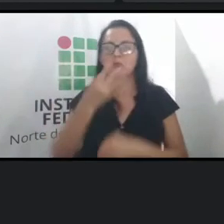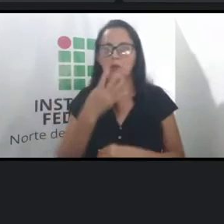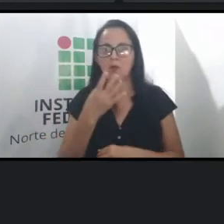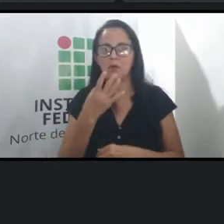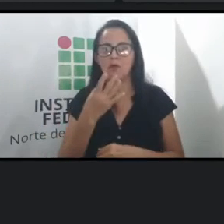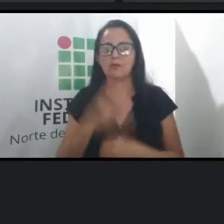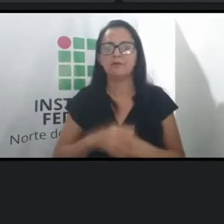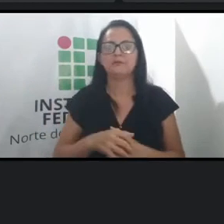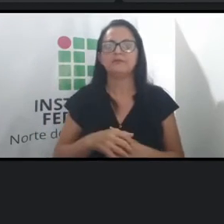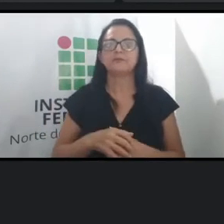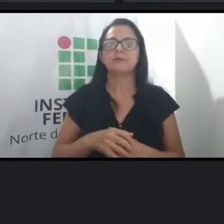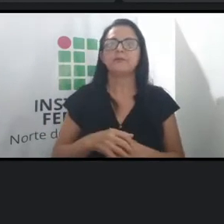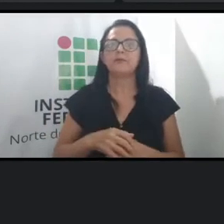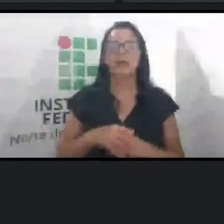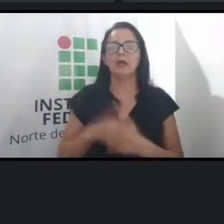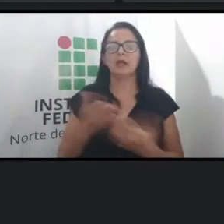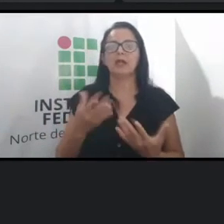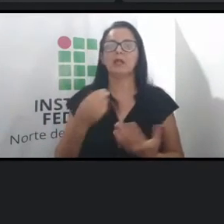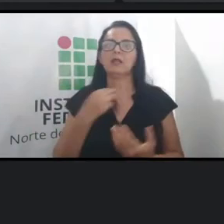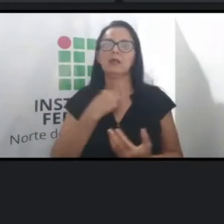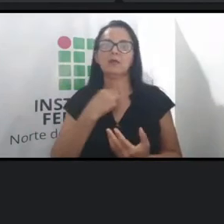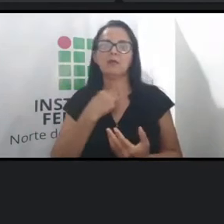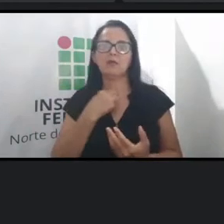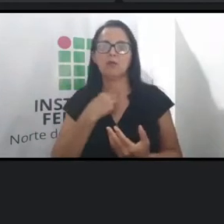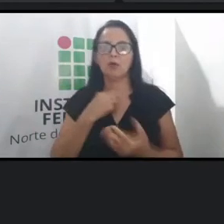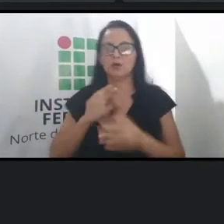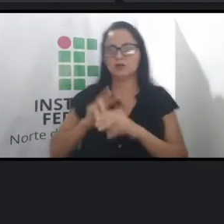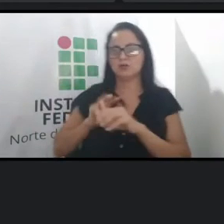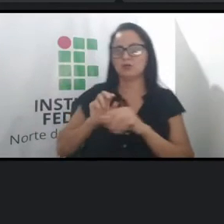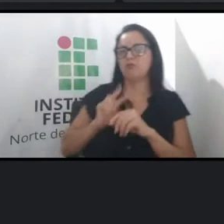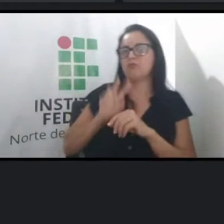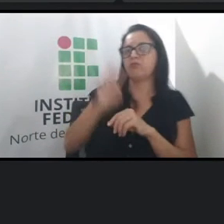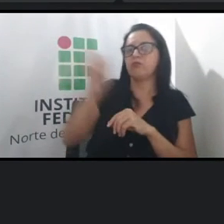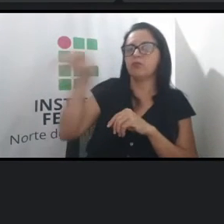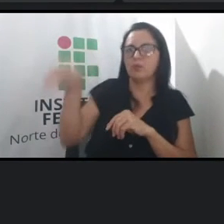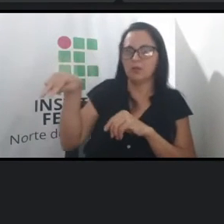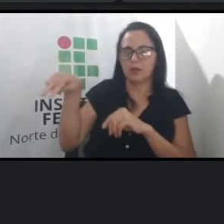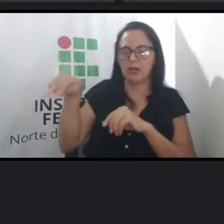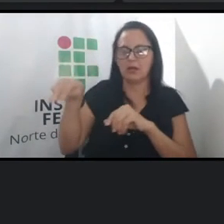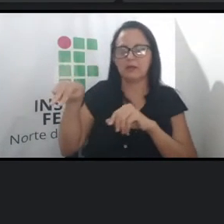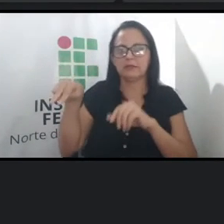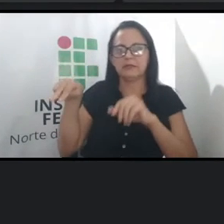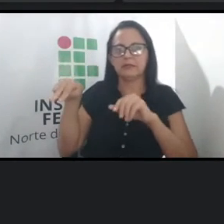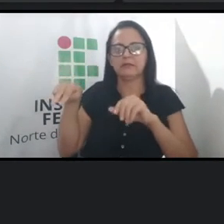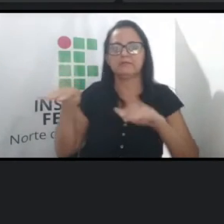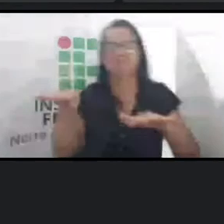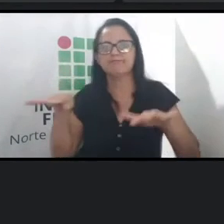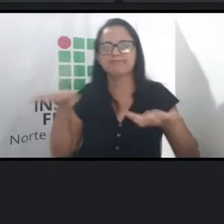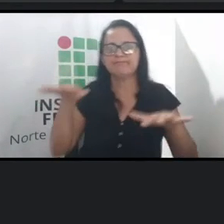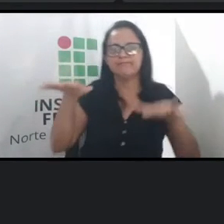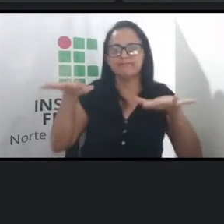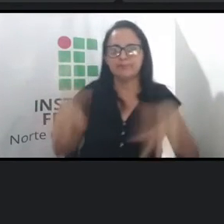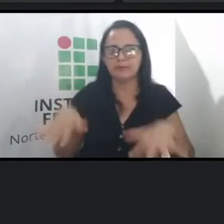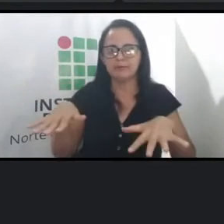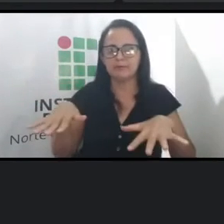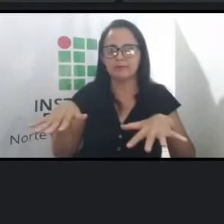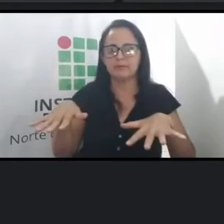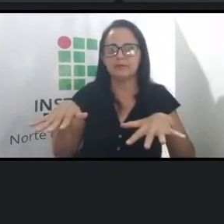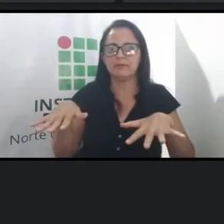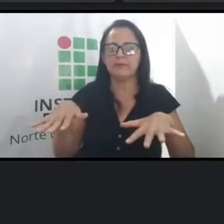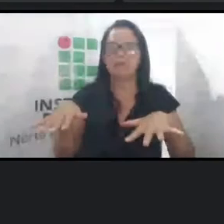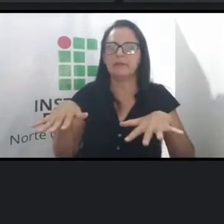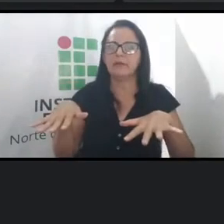desequilibrar e colocar a mão no solo, porque ela vai estar com o pé num potencial e a mão em